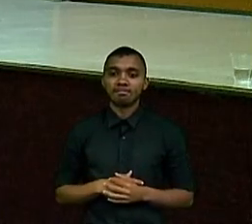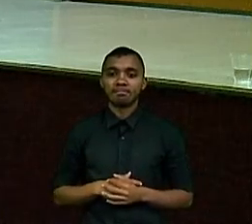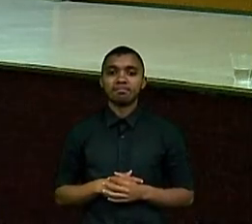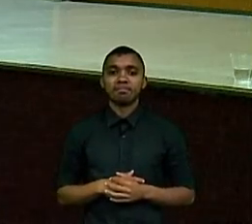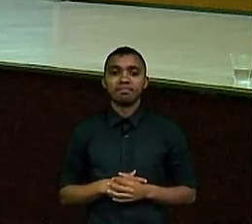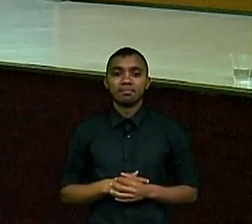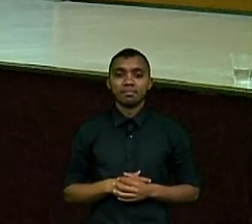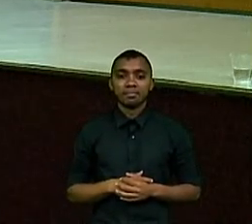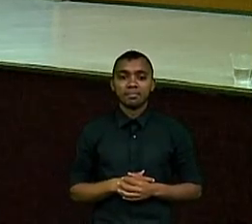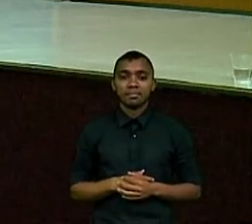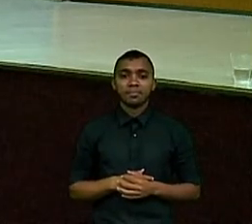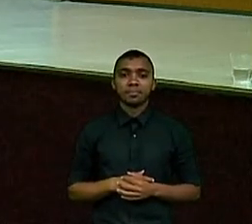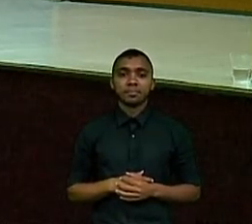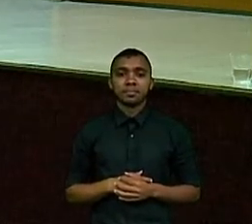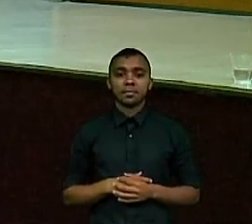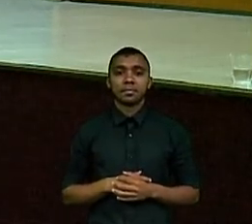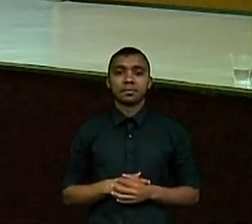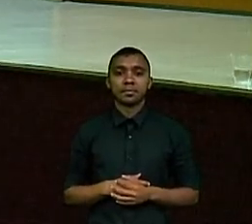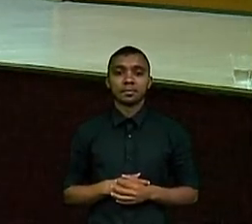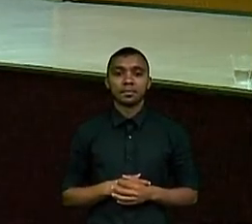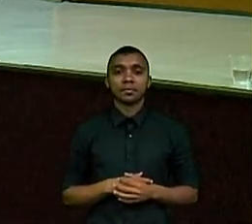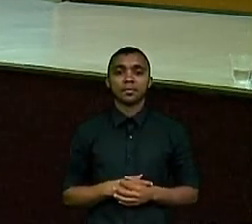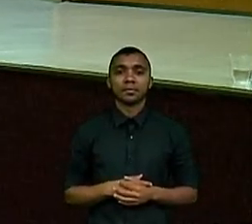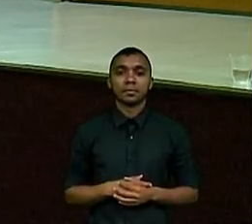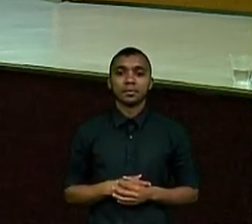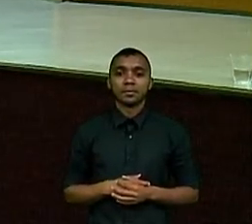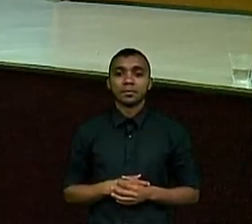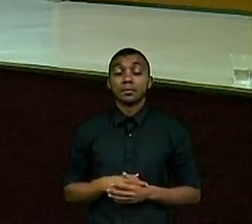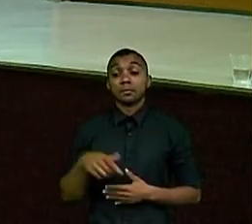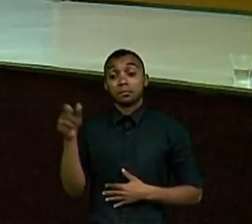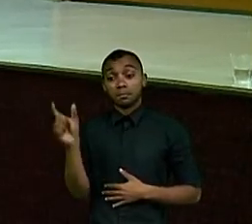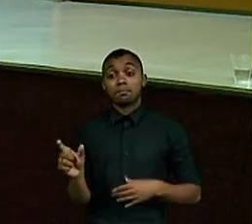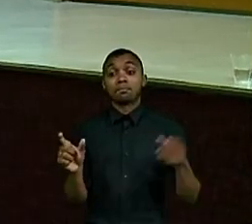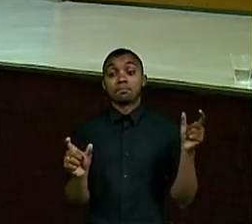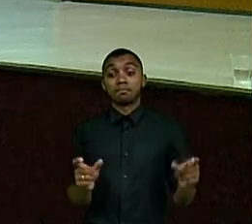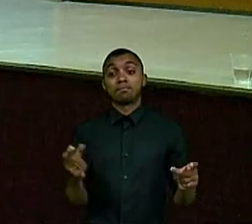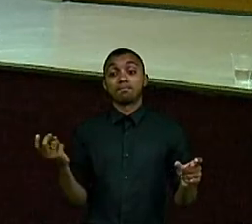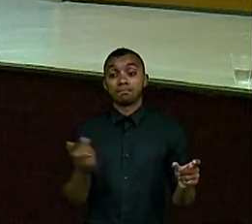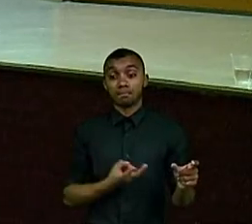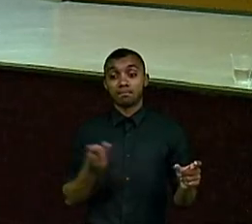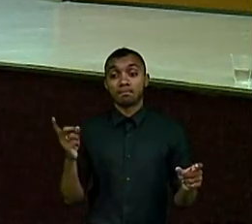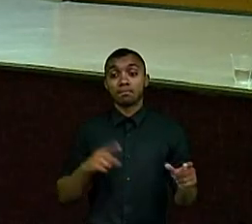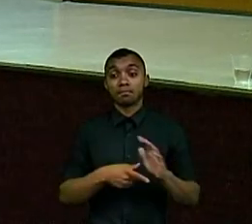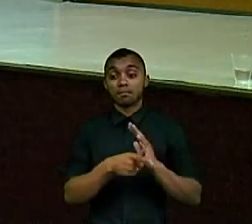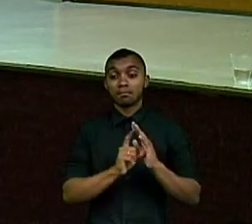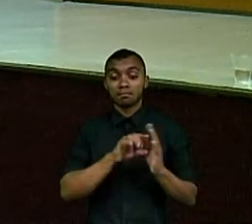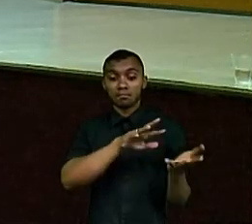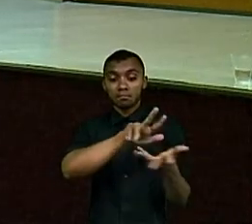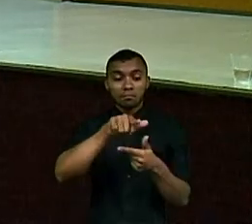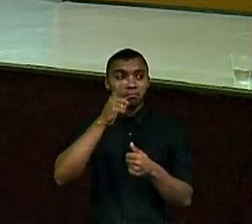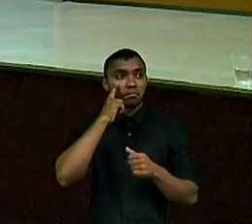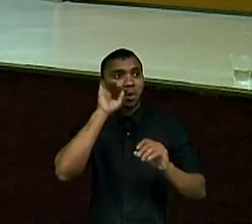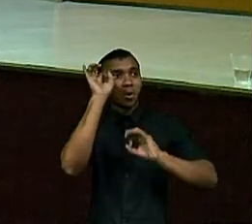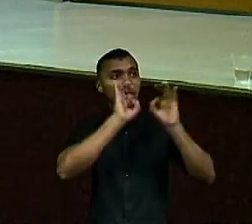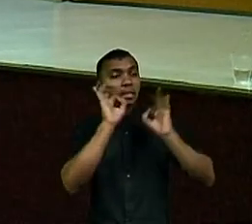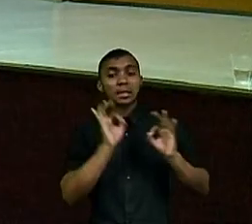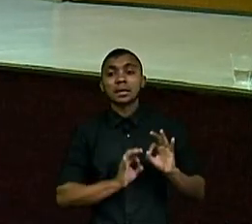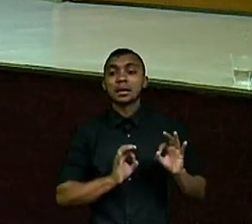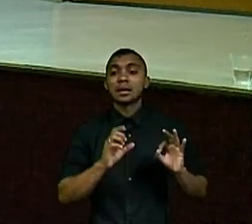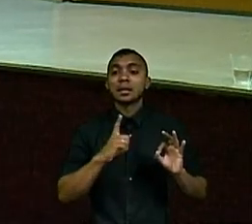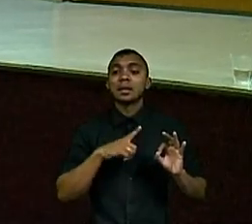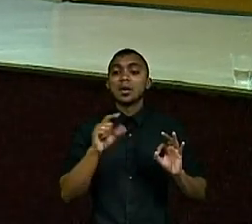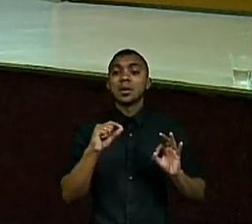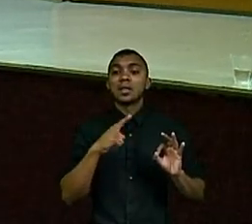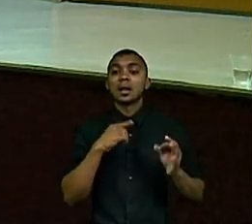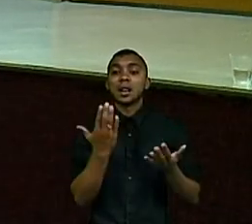esses dois enciclopedistas é ordenar o mundo em categorias em uma enciclopédia